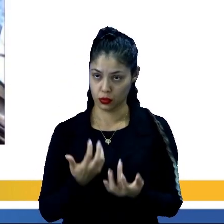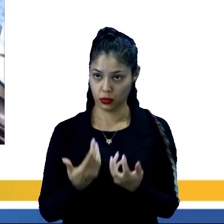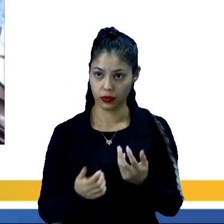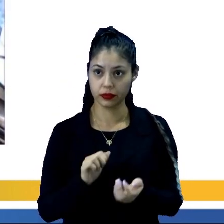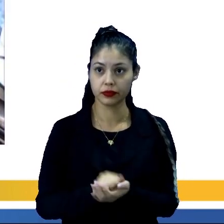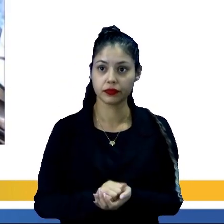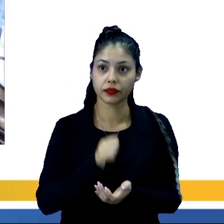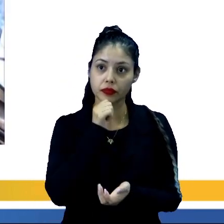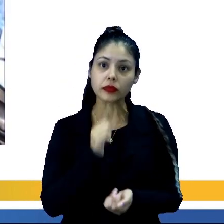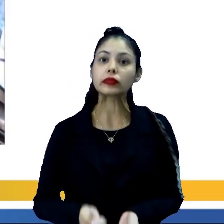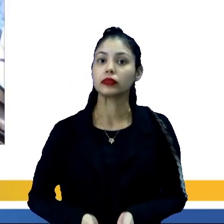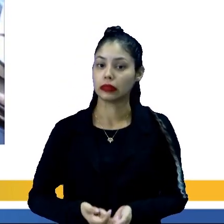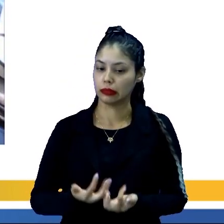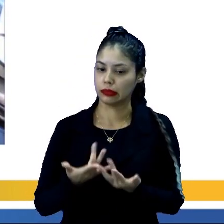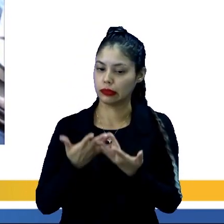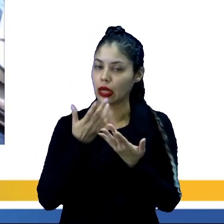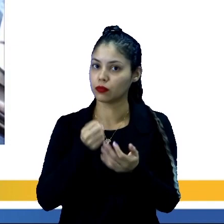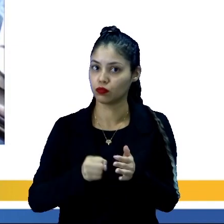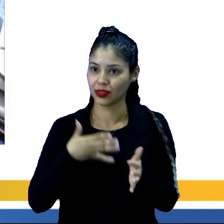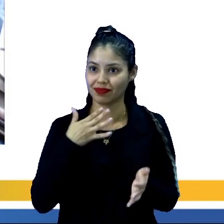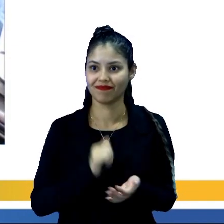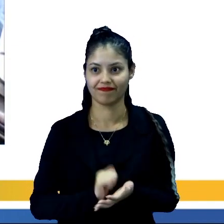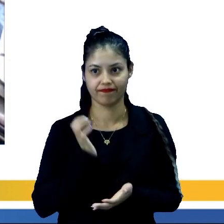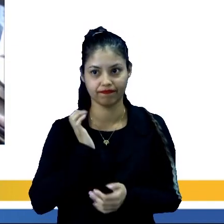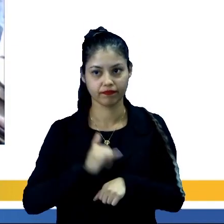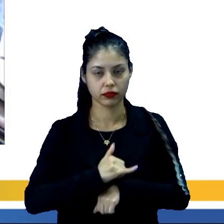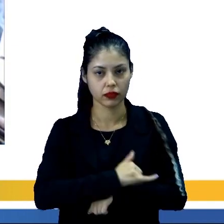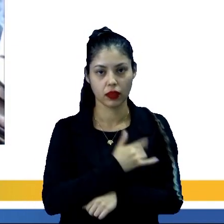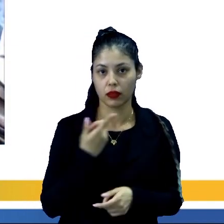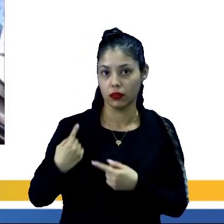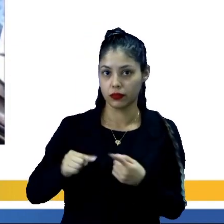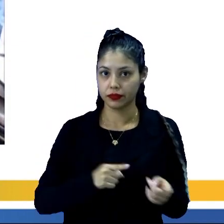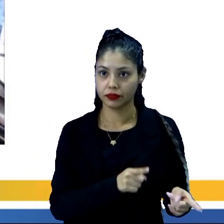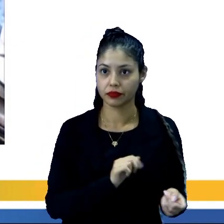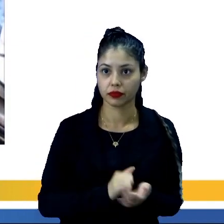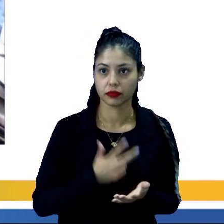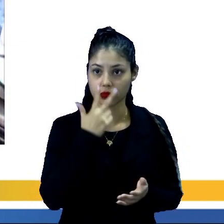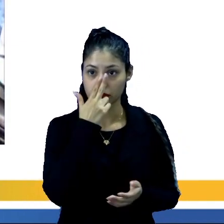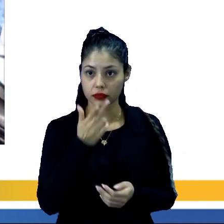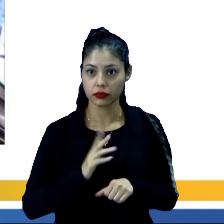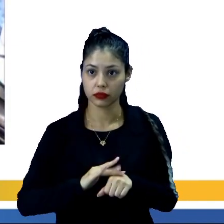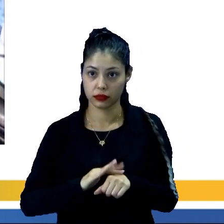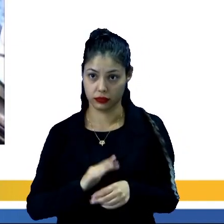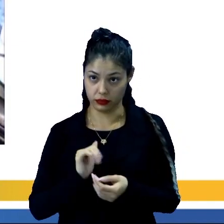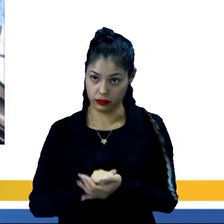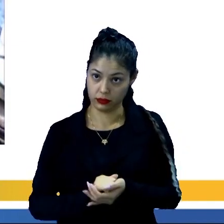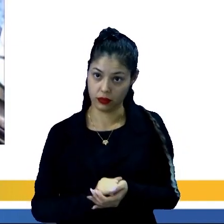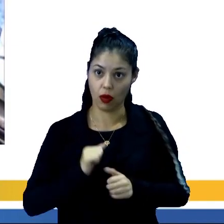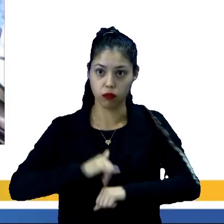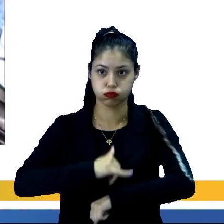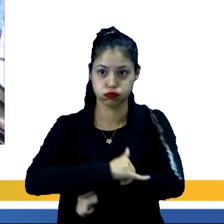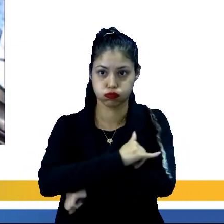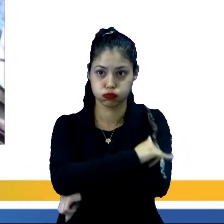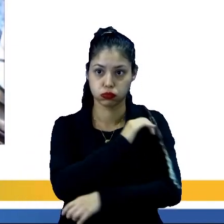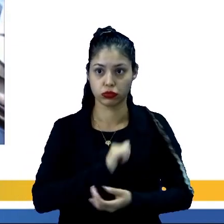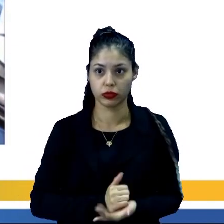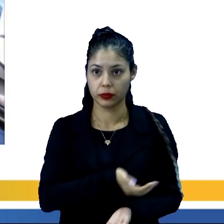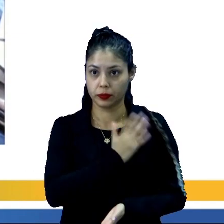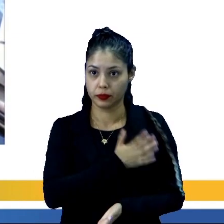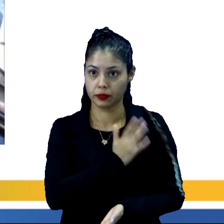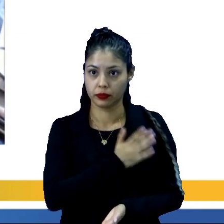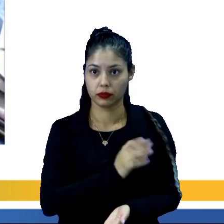né? Então, esse excesso de alimento rico em gordura pode provocar o quê? O aparecimento de doenças como obesidade,